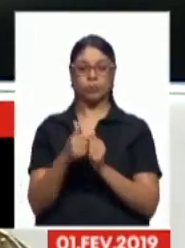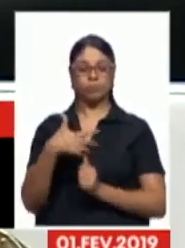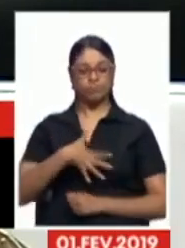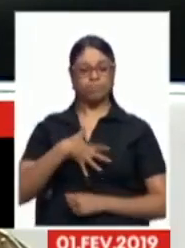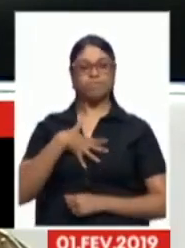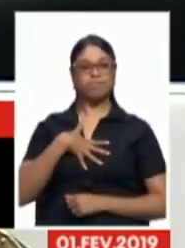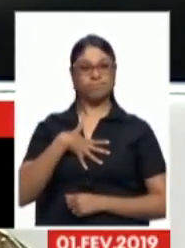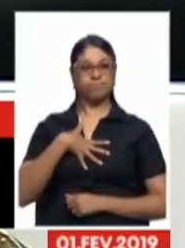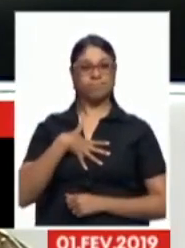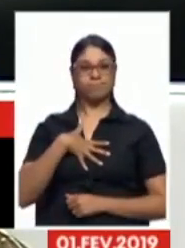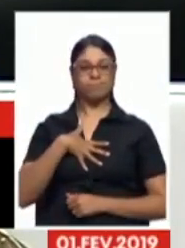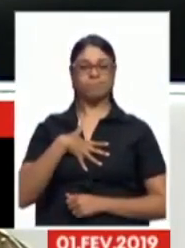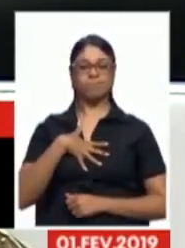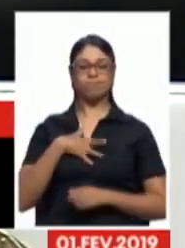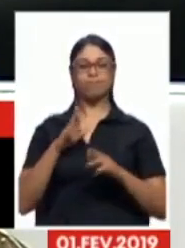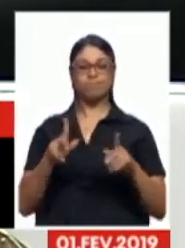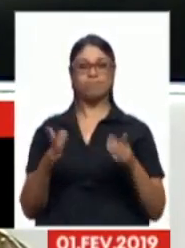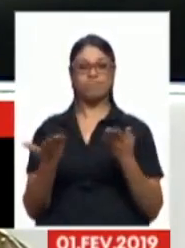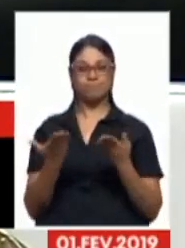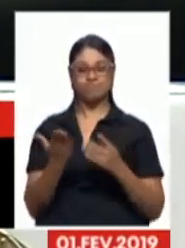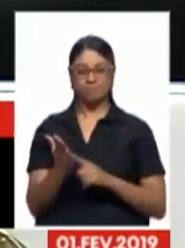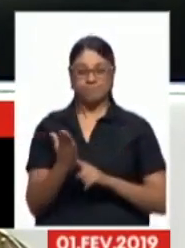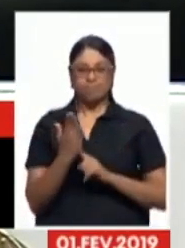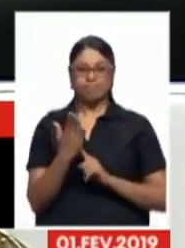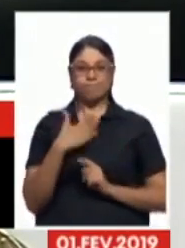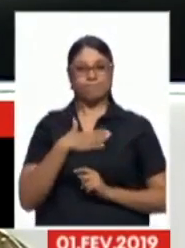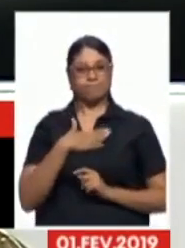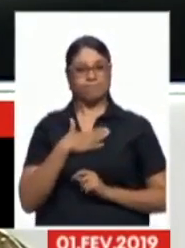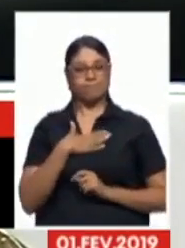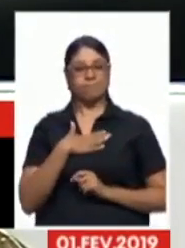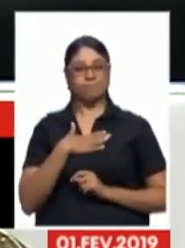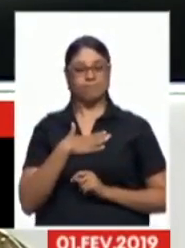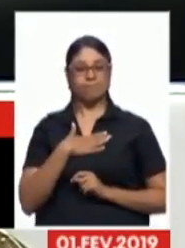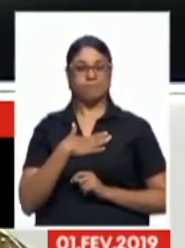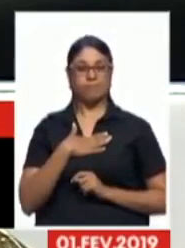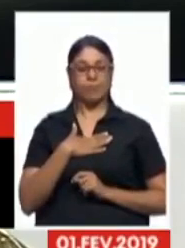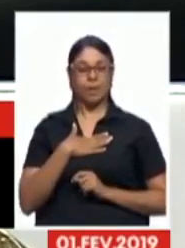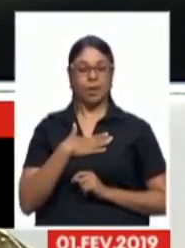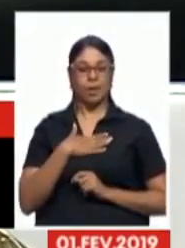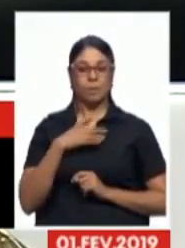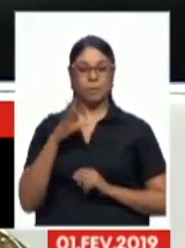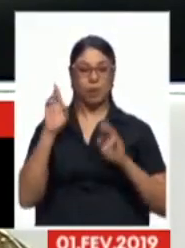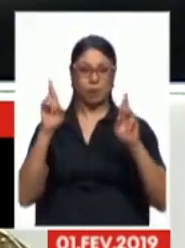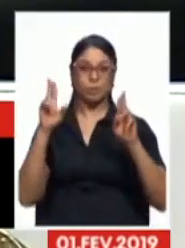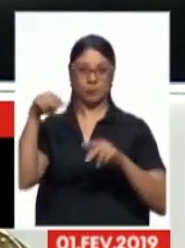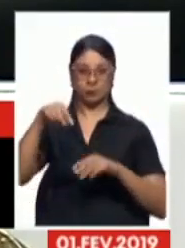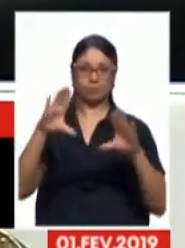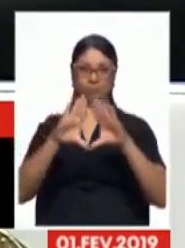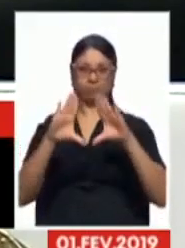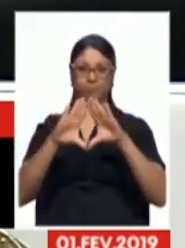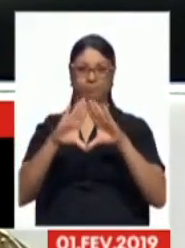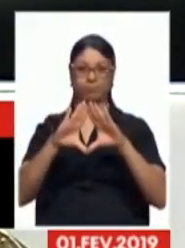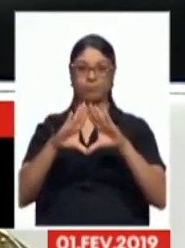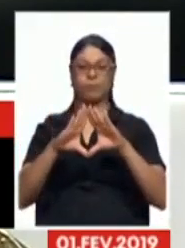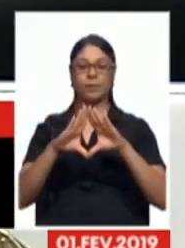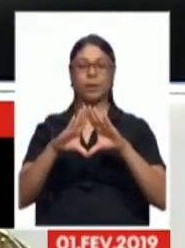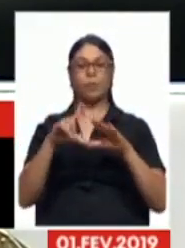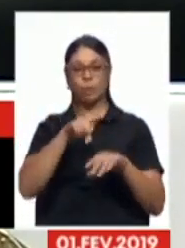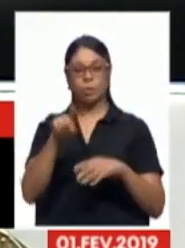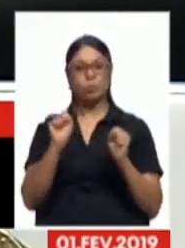pela distinção que acabam de me conceder de conduzir esta casa. Recebam meu compromisso de